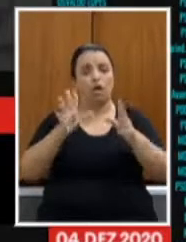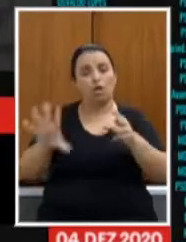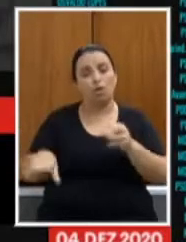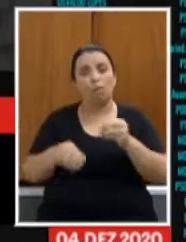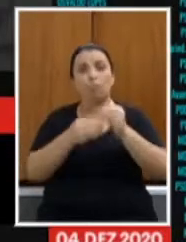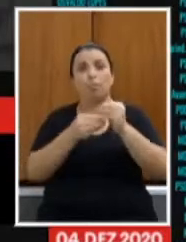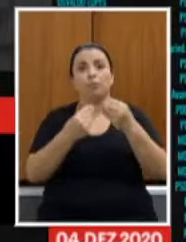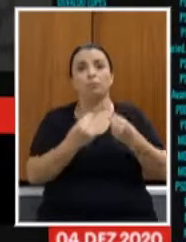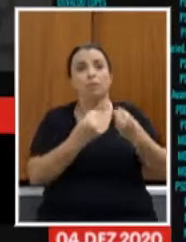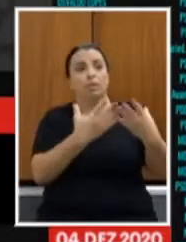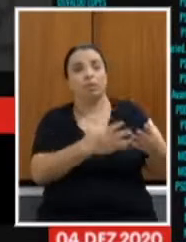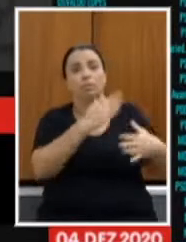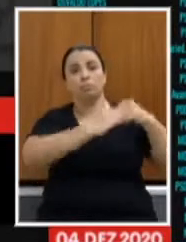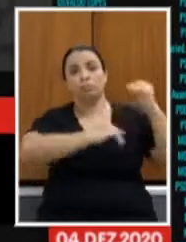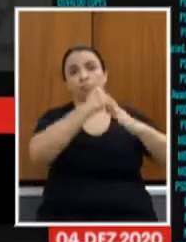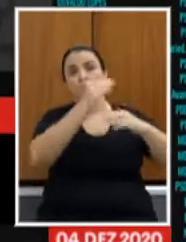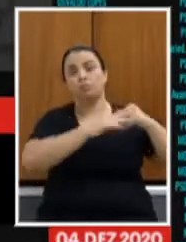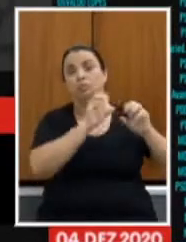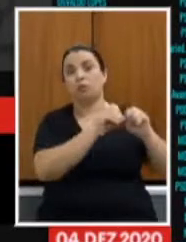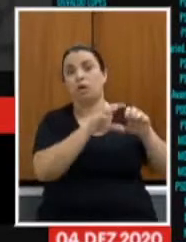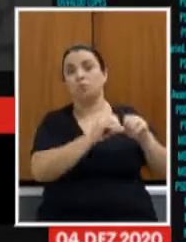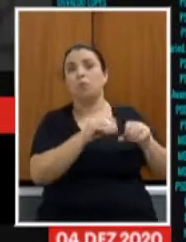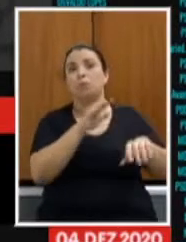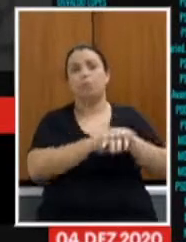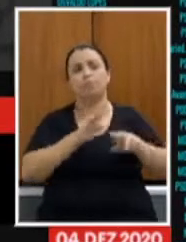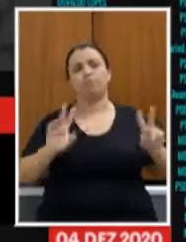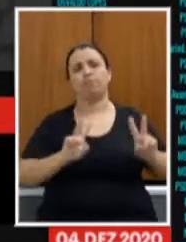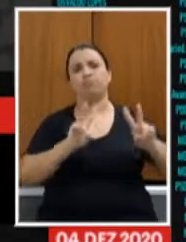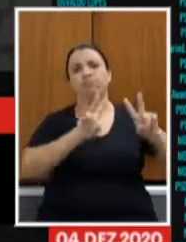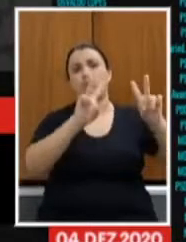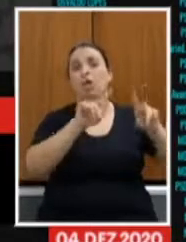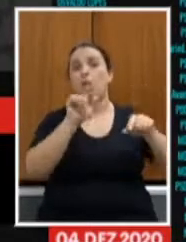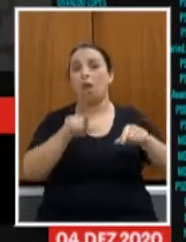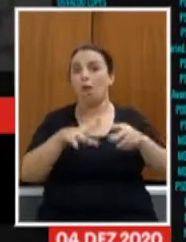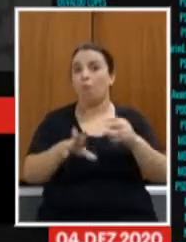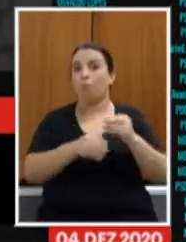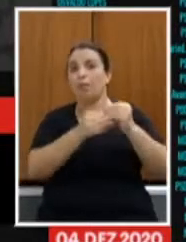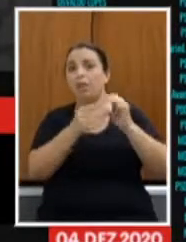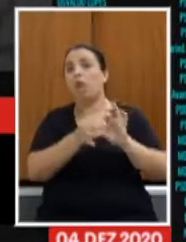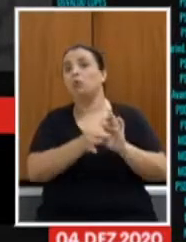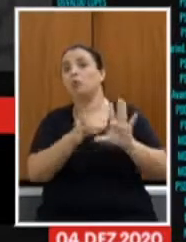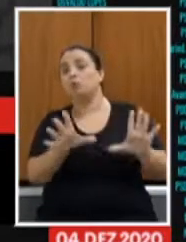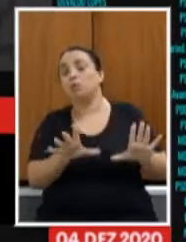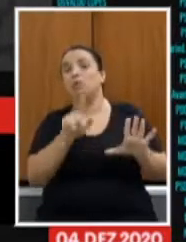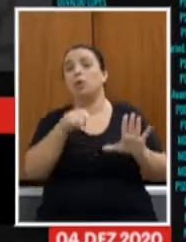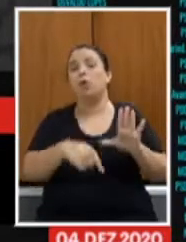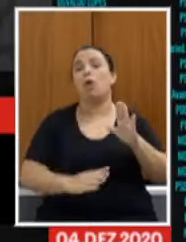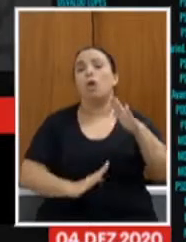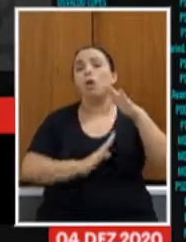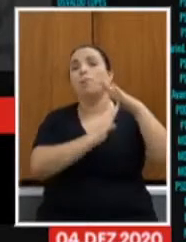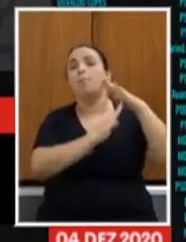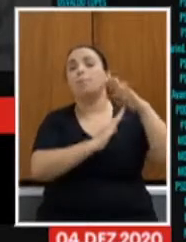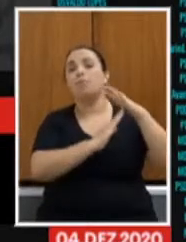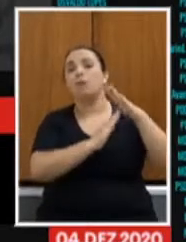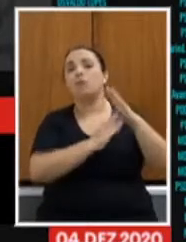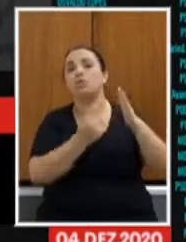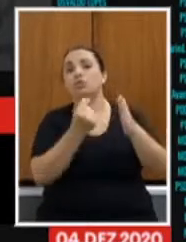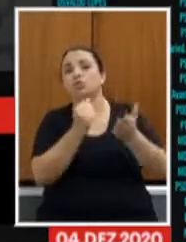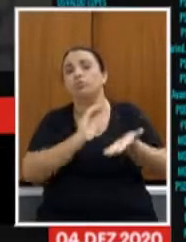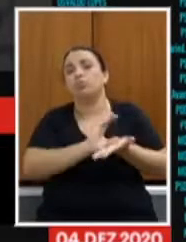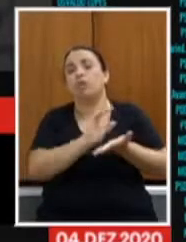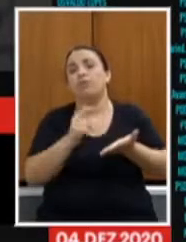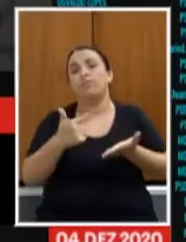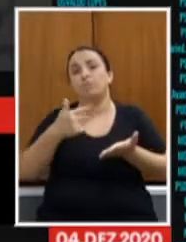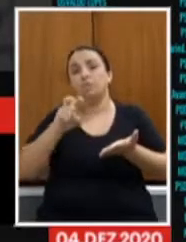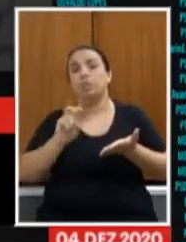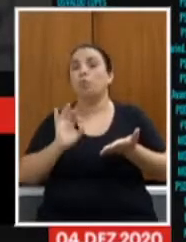dos profissionais de educação. Ela é uma emenda autorizativa para que até o limite constitucional de investimentos de 25% em